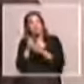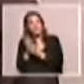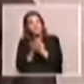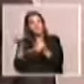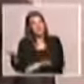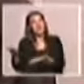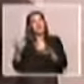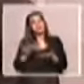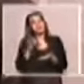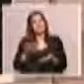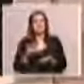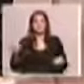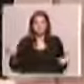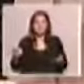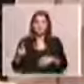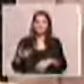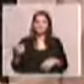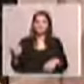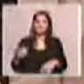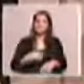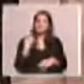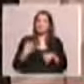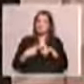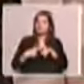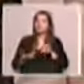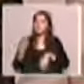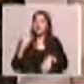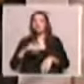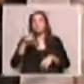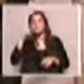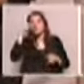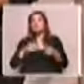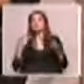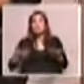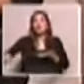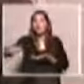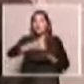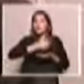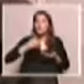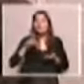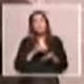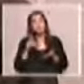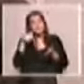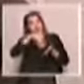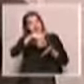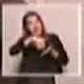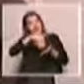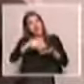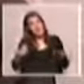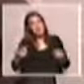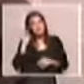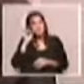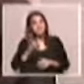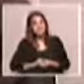fazer sentir-se mais interessante e sobretudo na recolha do bem que o livro tem, que é a mensagem do seu interior. Sem